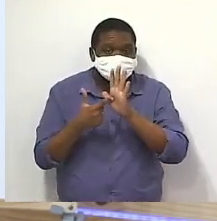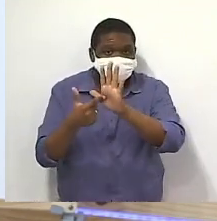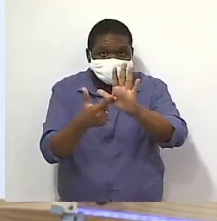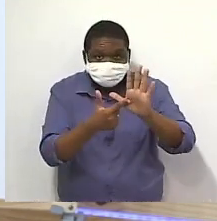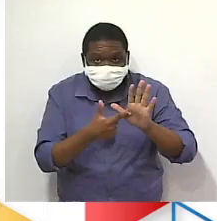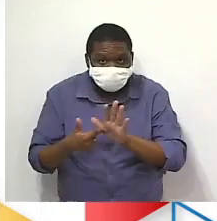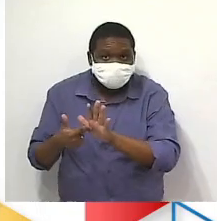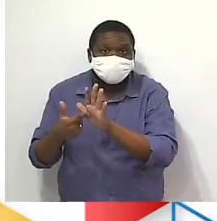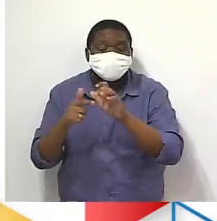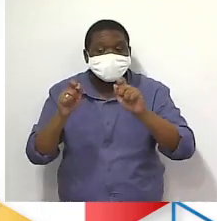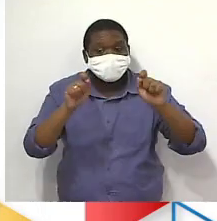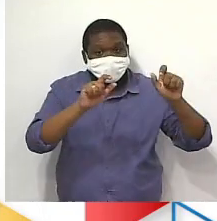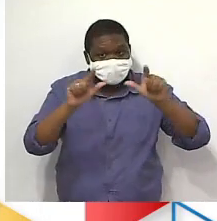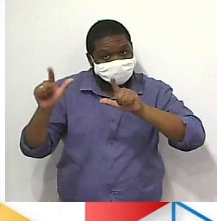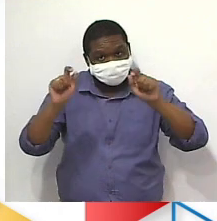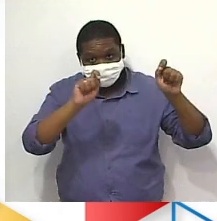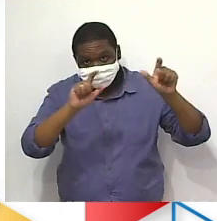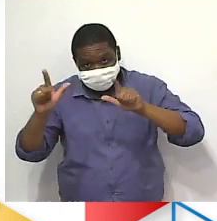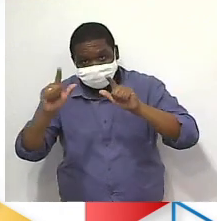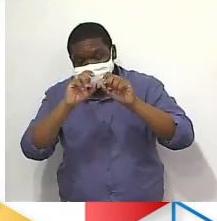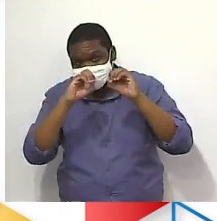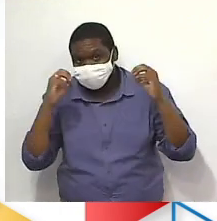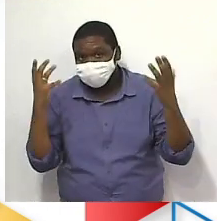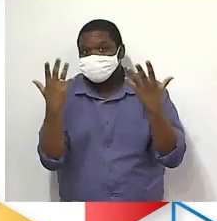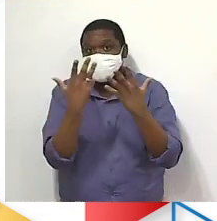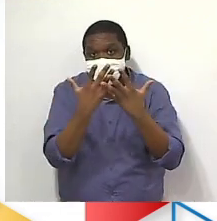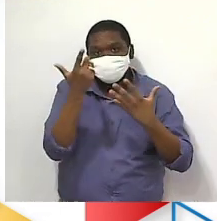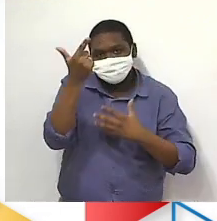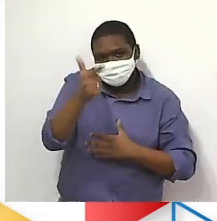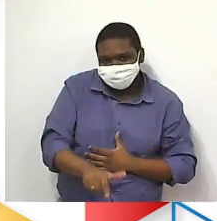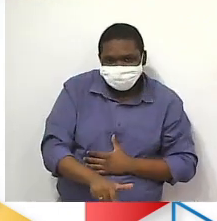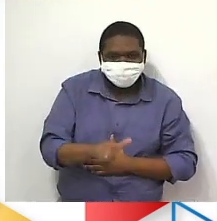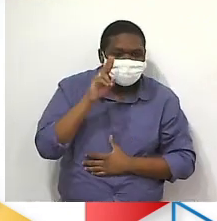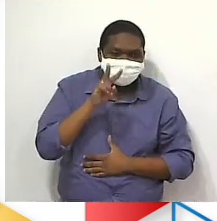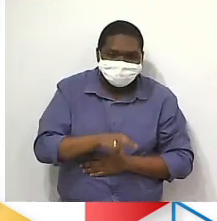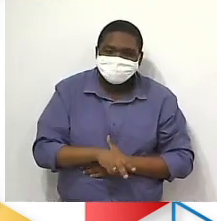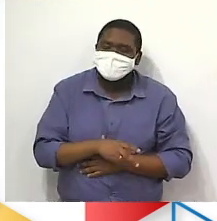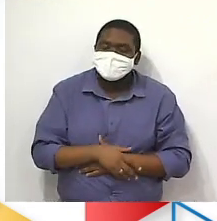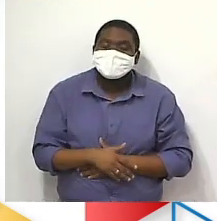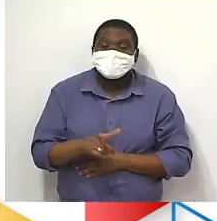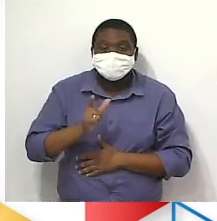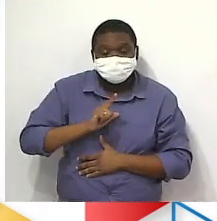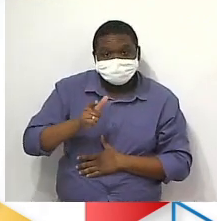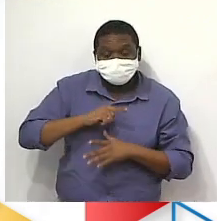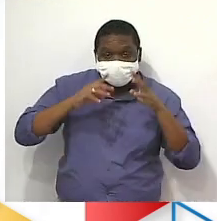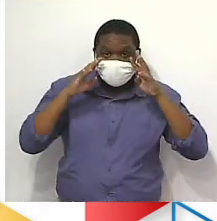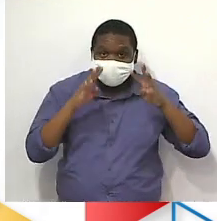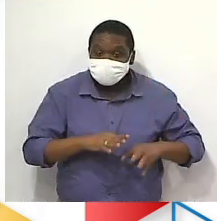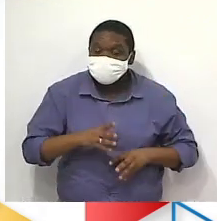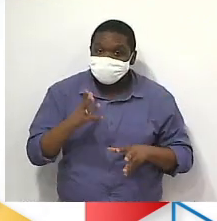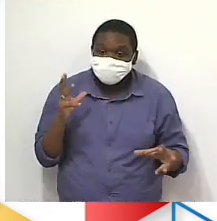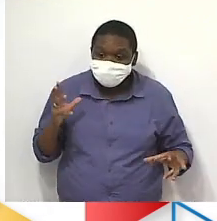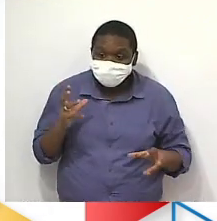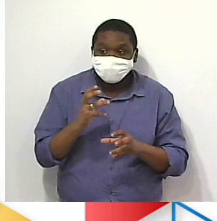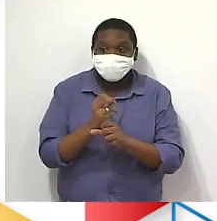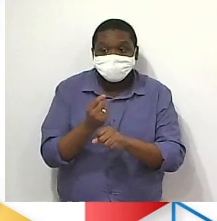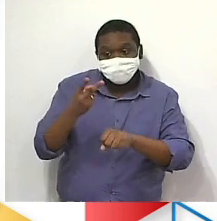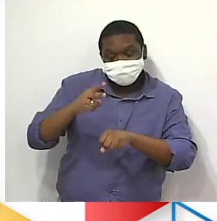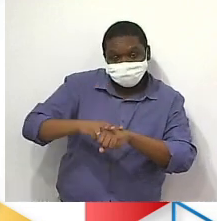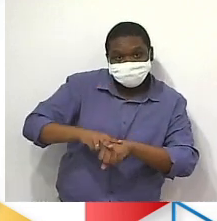para eles os slides, por favor, Manuel. Ó, presta bem atenção. A soma dos dois menores